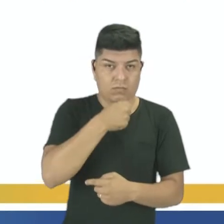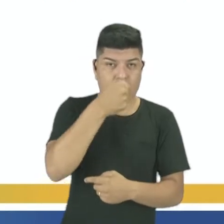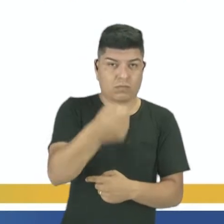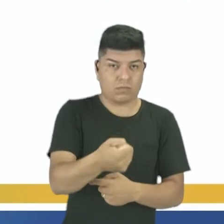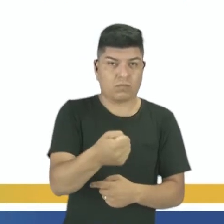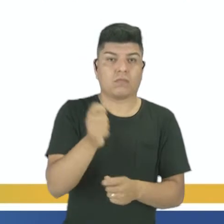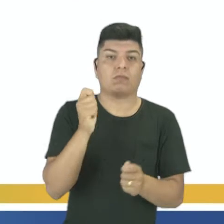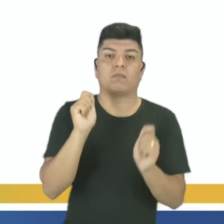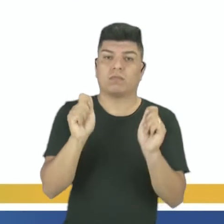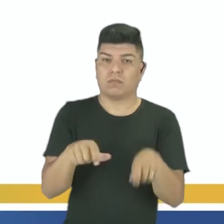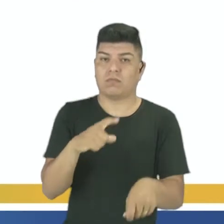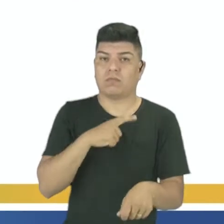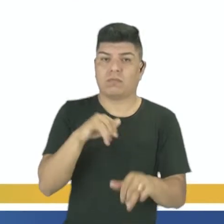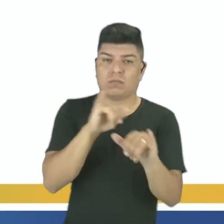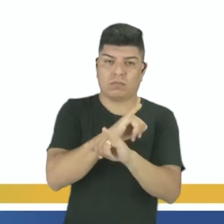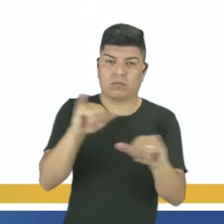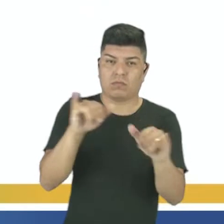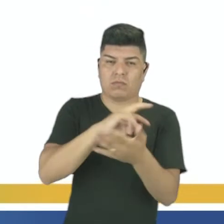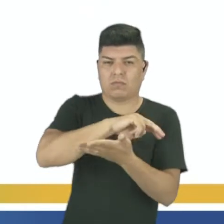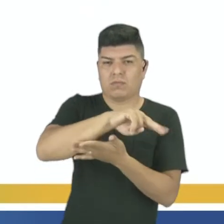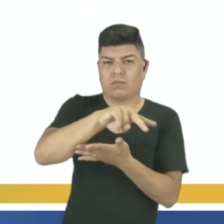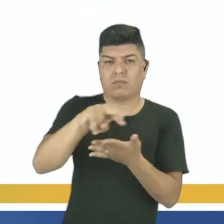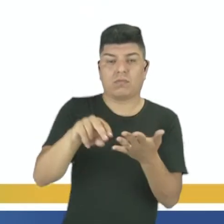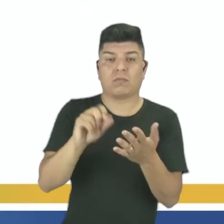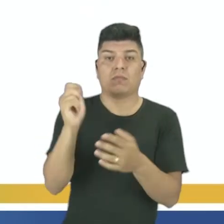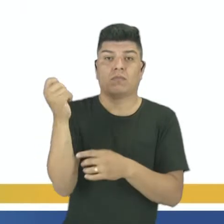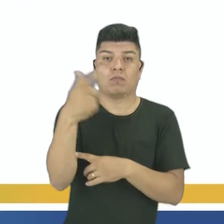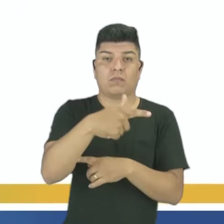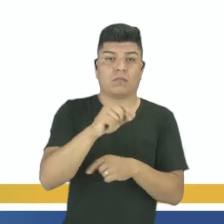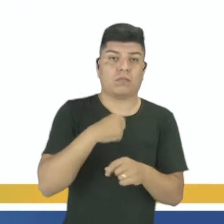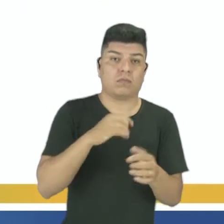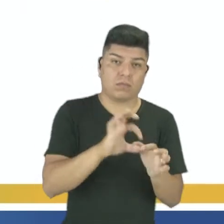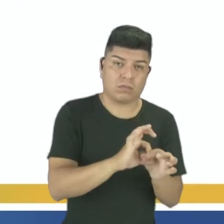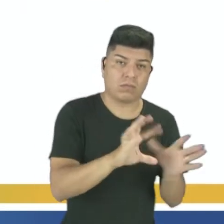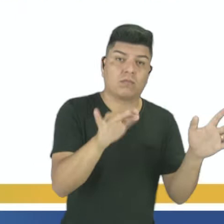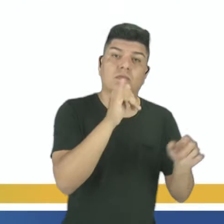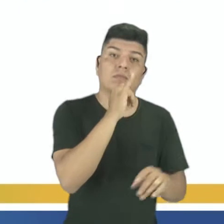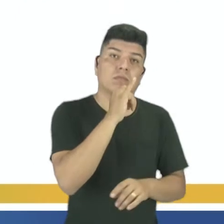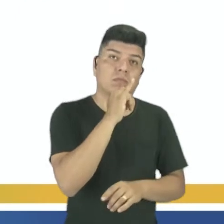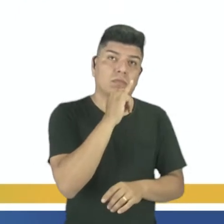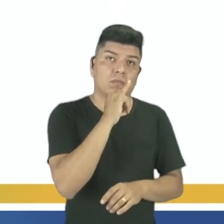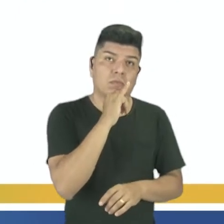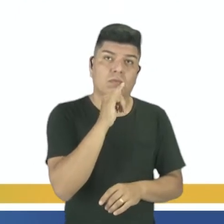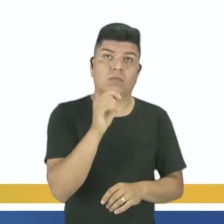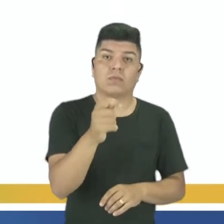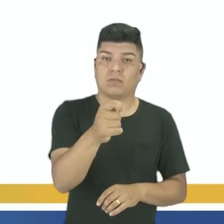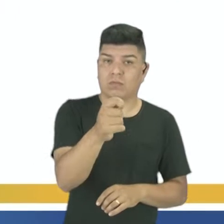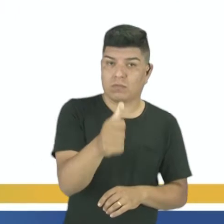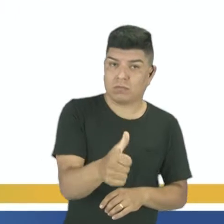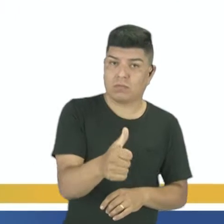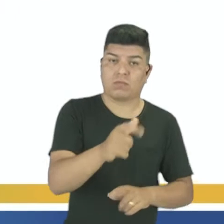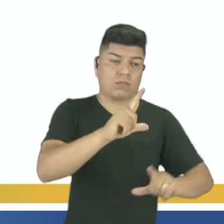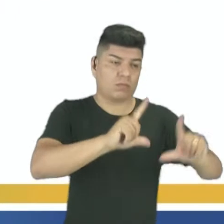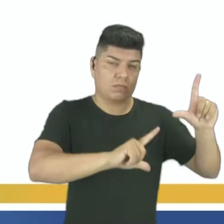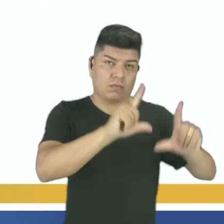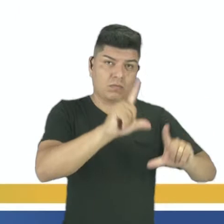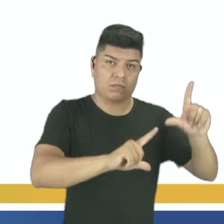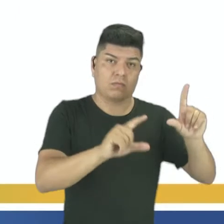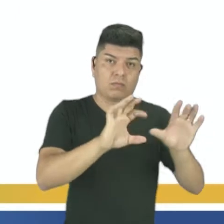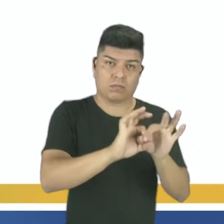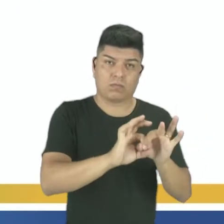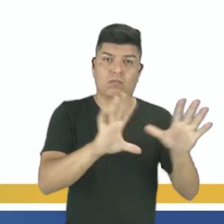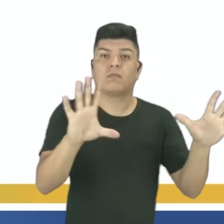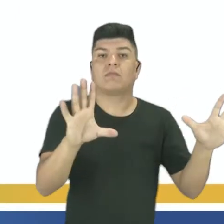possível obter informações mais diversas do que aquelas disponíveis, por exemplo, nos poucos canais de TV